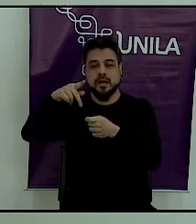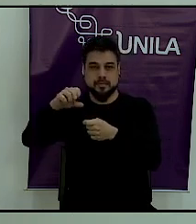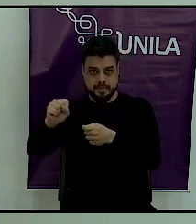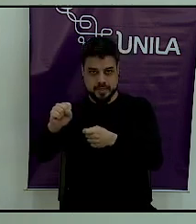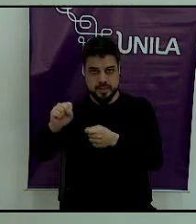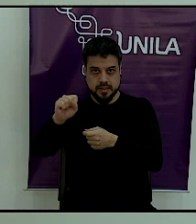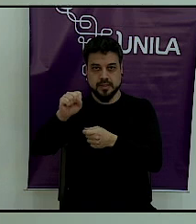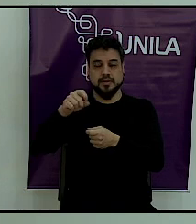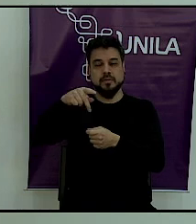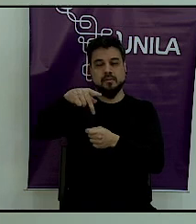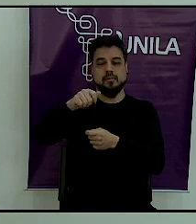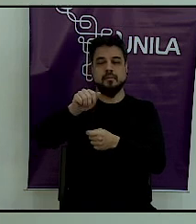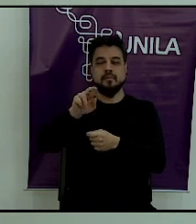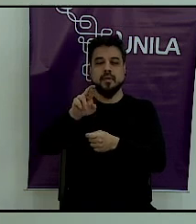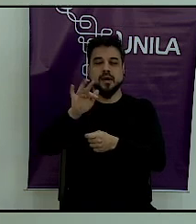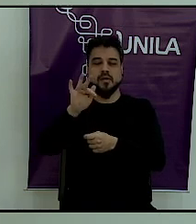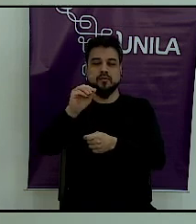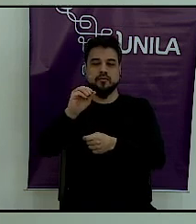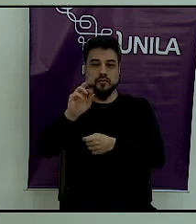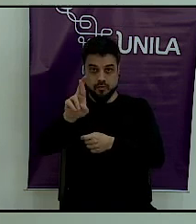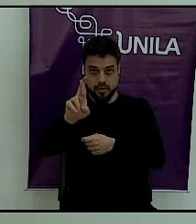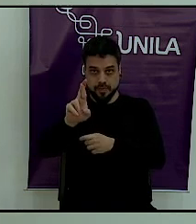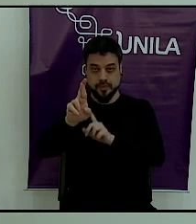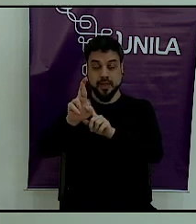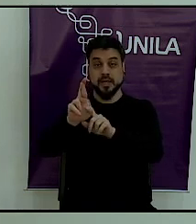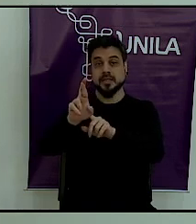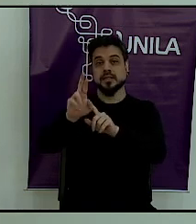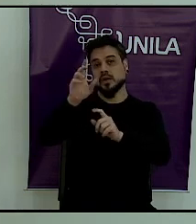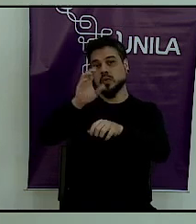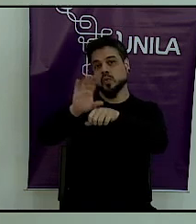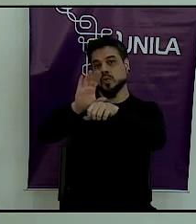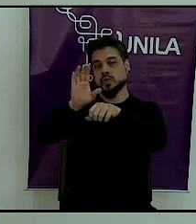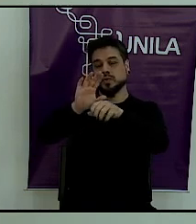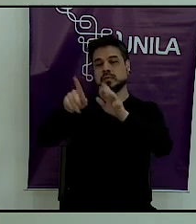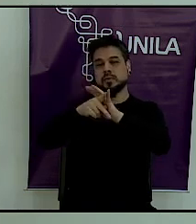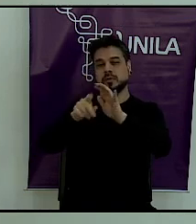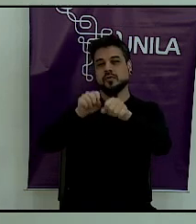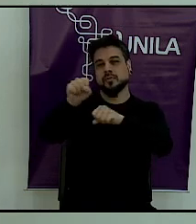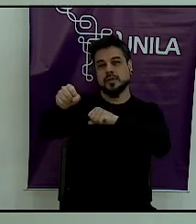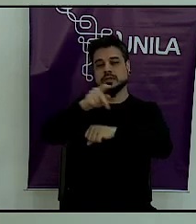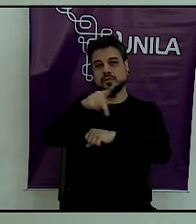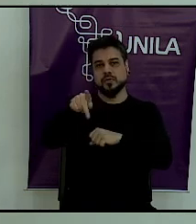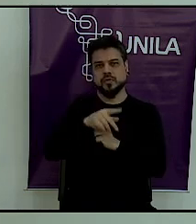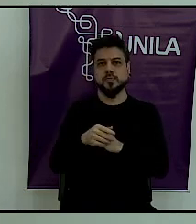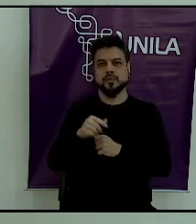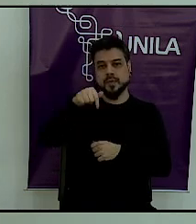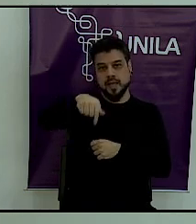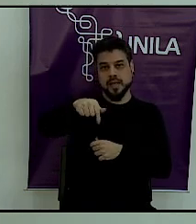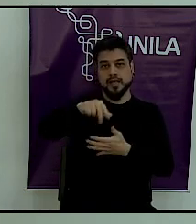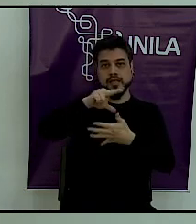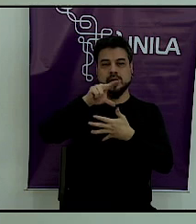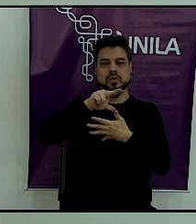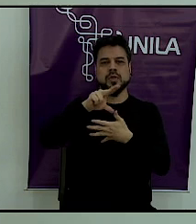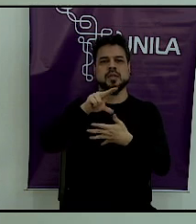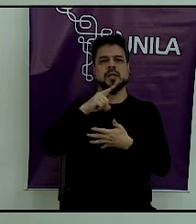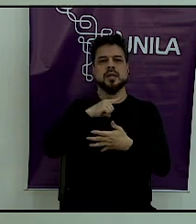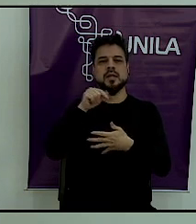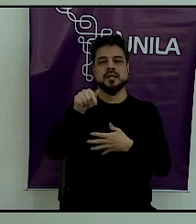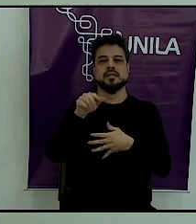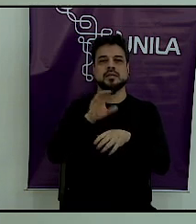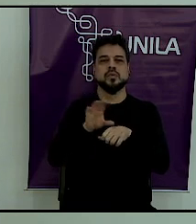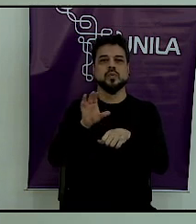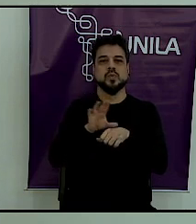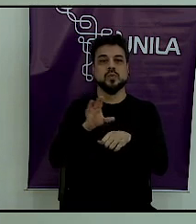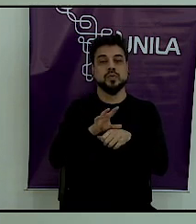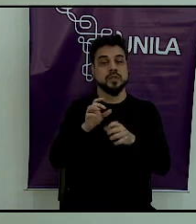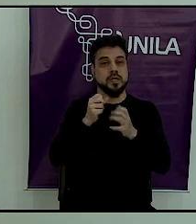para atender a formação de professores. E na nossa universidade, ele tem uma característica muito especial